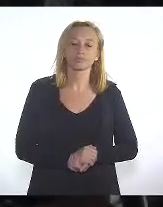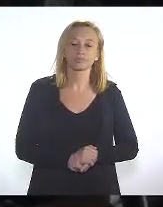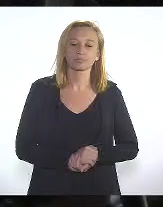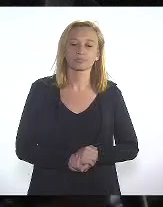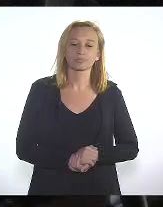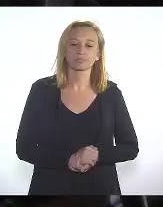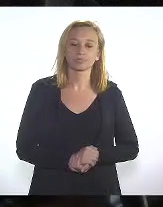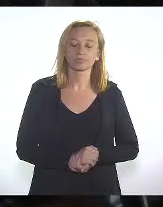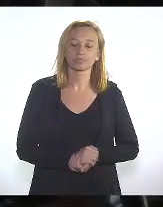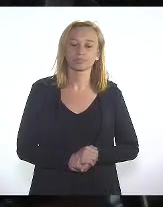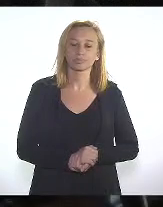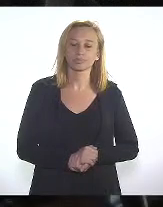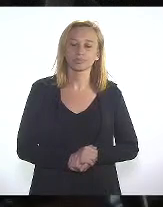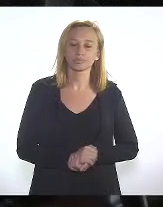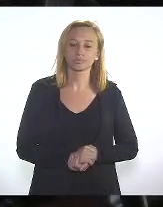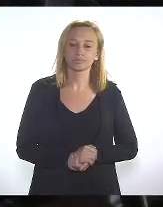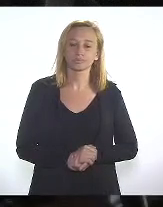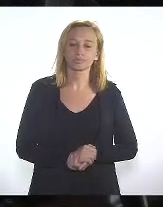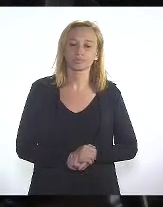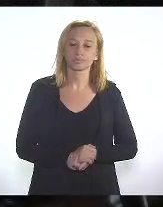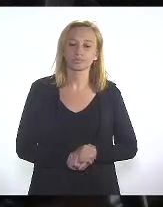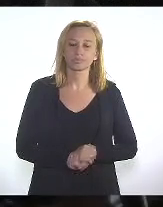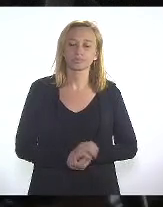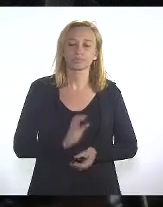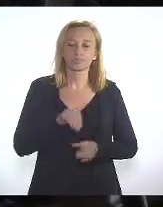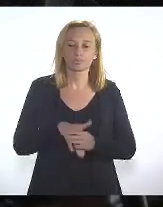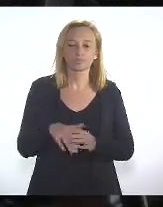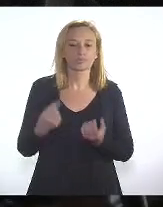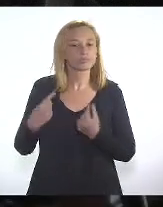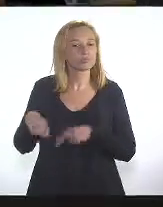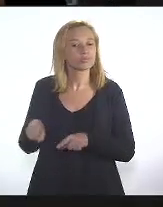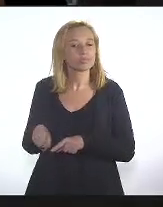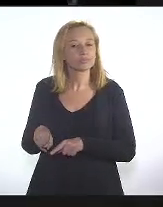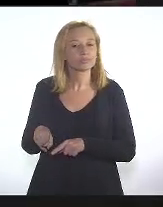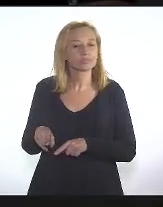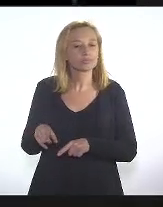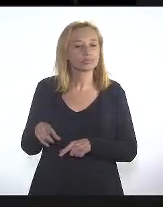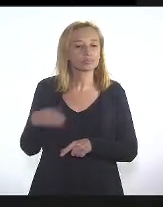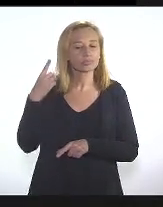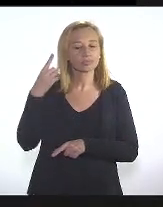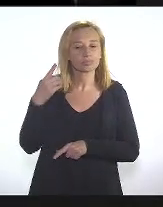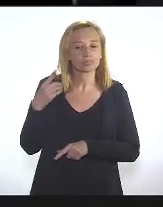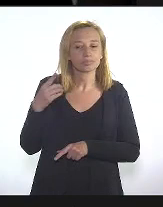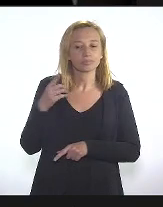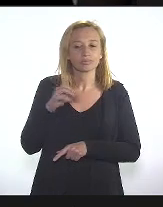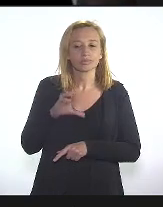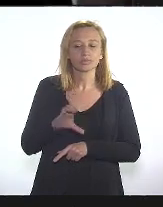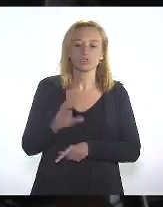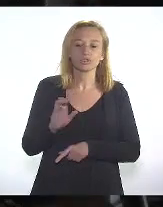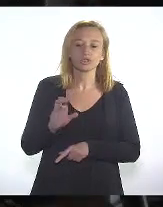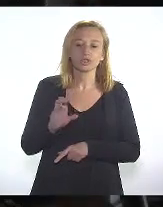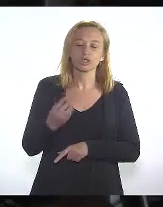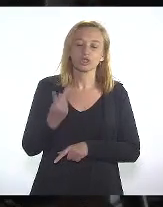final. A matéria. Presidente, voto contrário. Voto contrário, Chicão Bulhões.